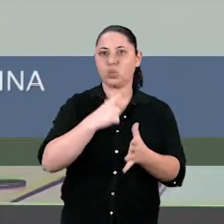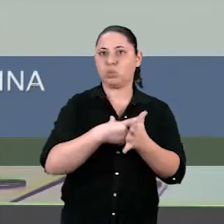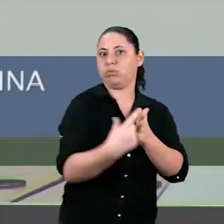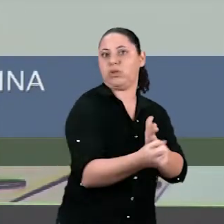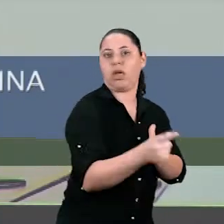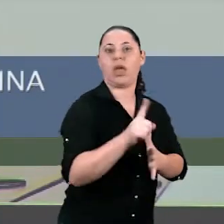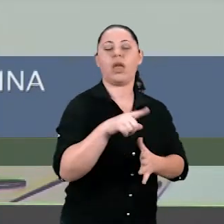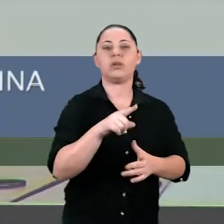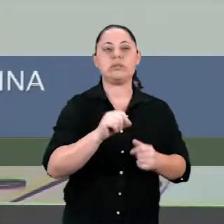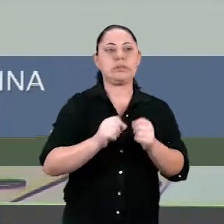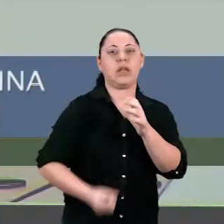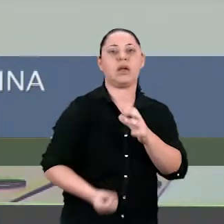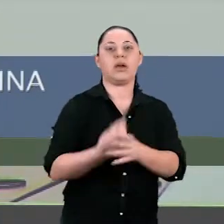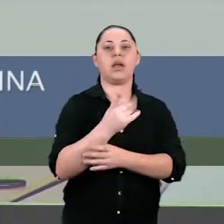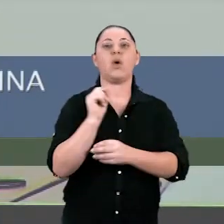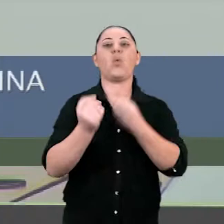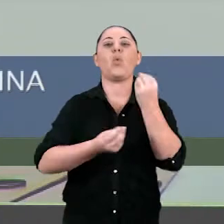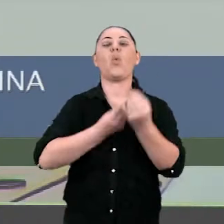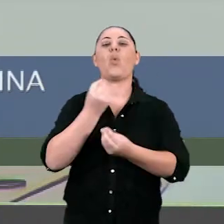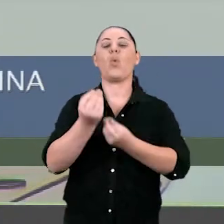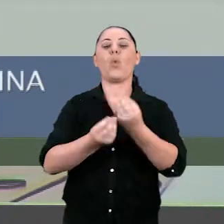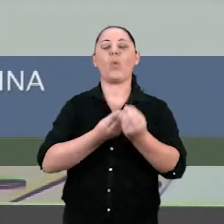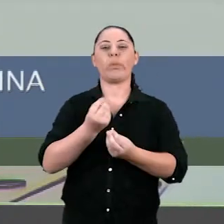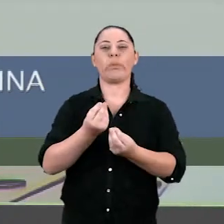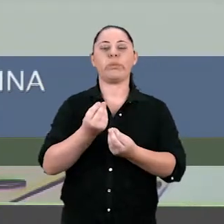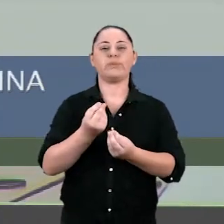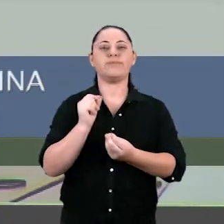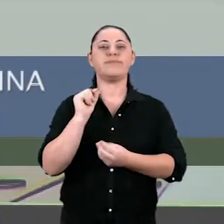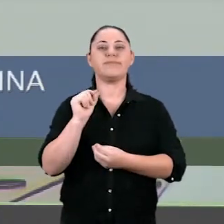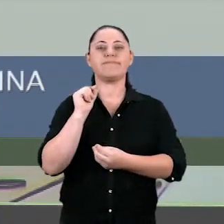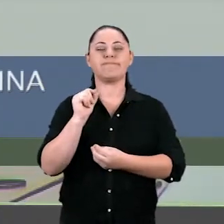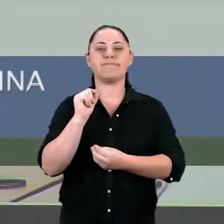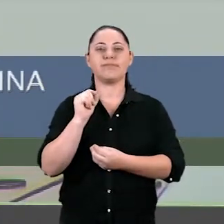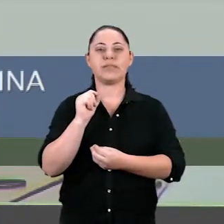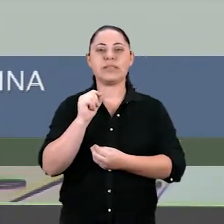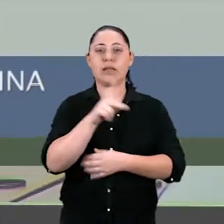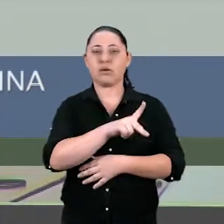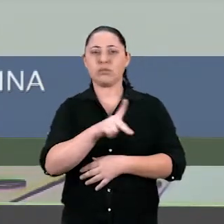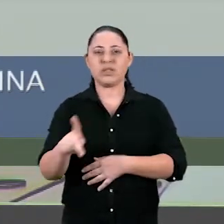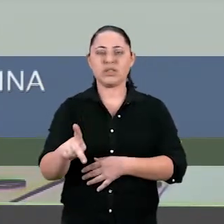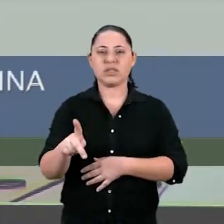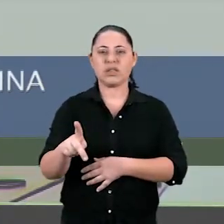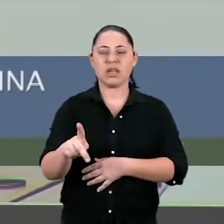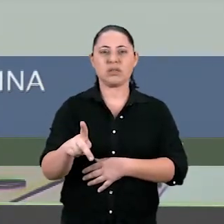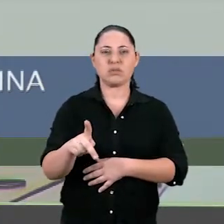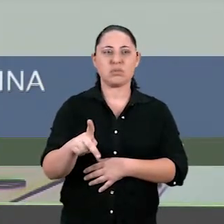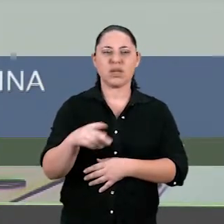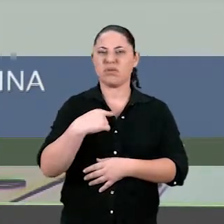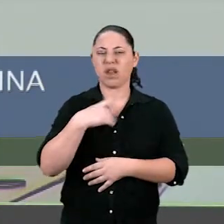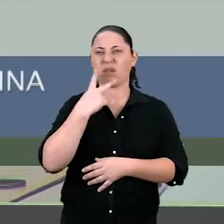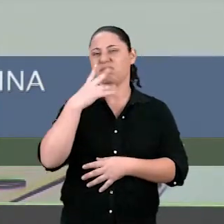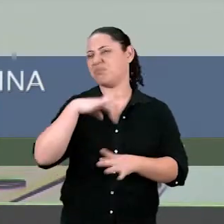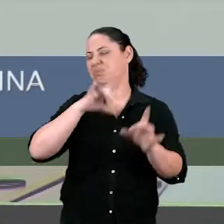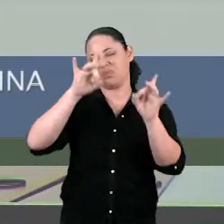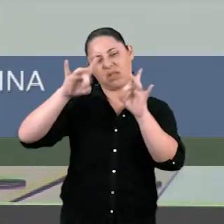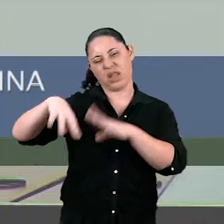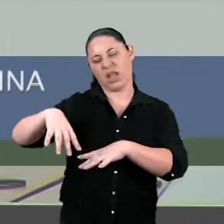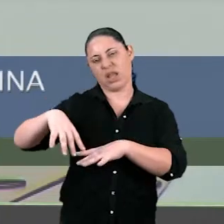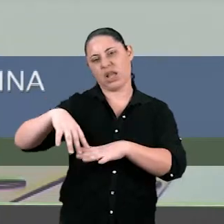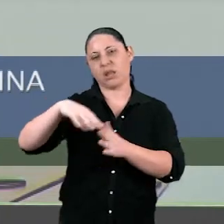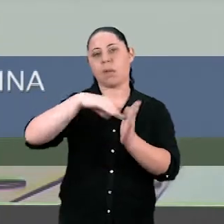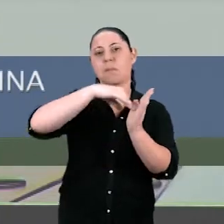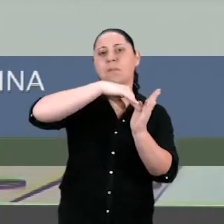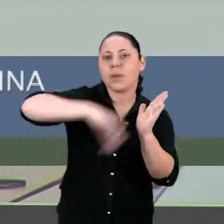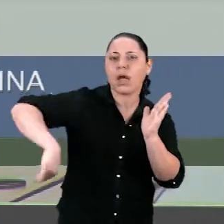de que o presidente renuncie, de impeachment, enfim. E, portanto,